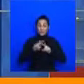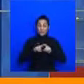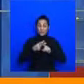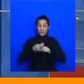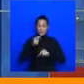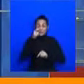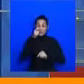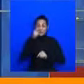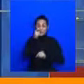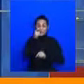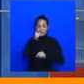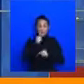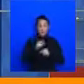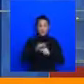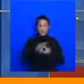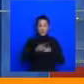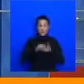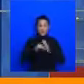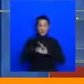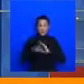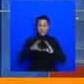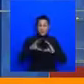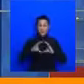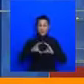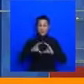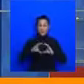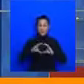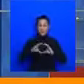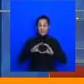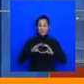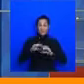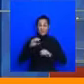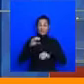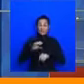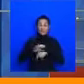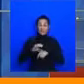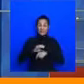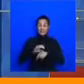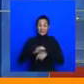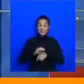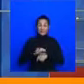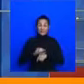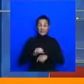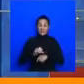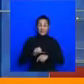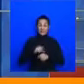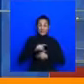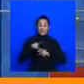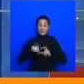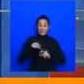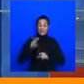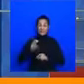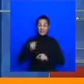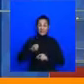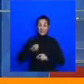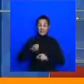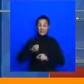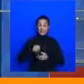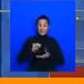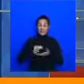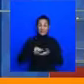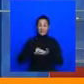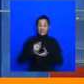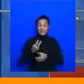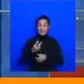você conferindo Lotomania, bola cinza 58, cinza número 58. E foram sorteados 5 números.